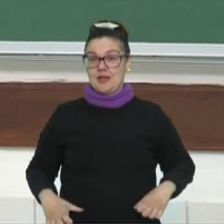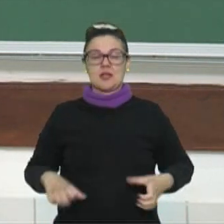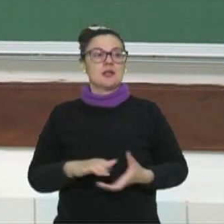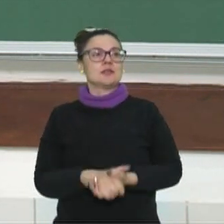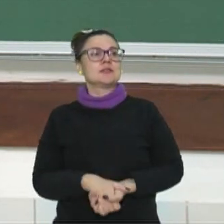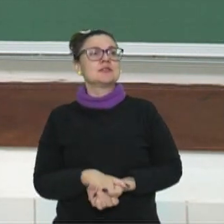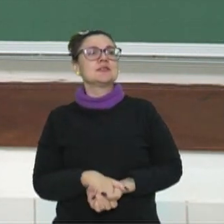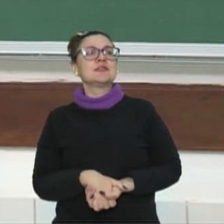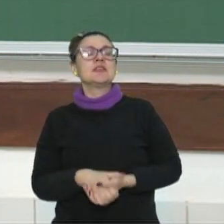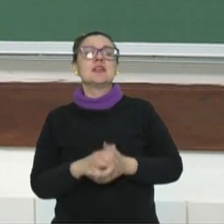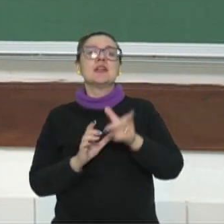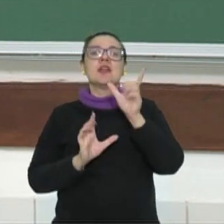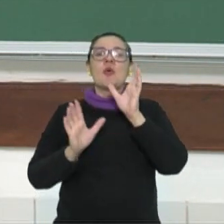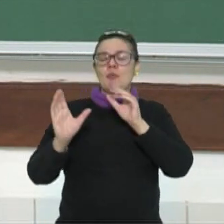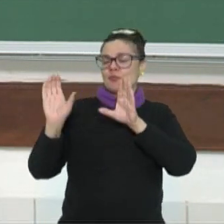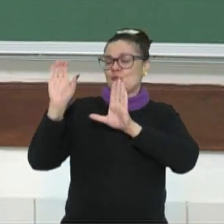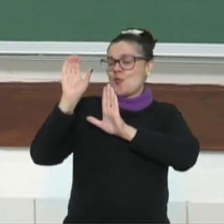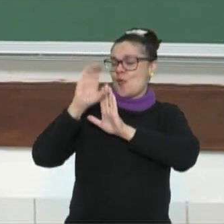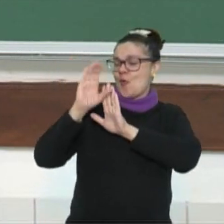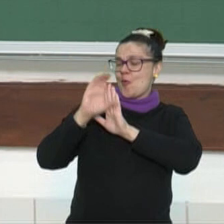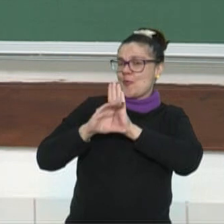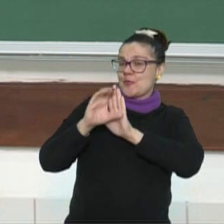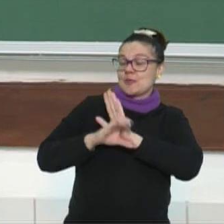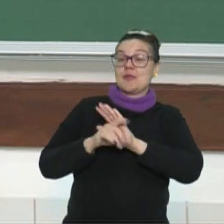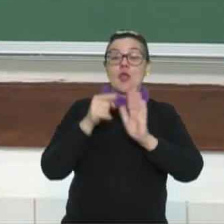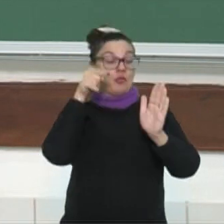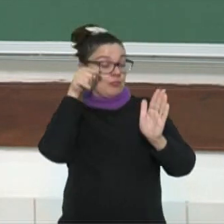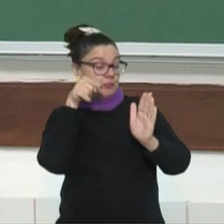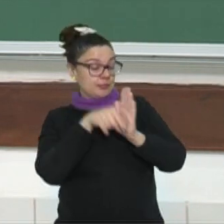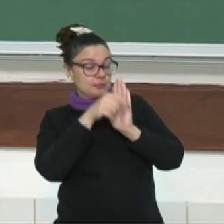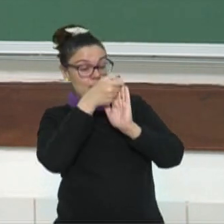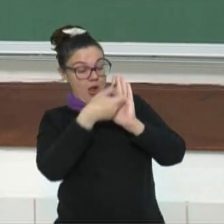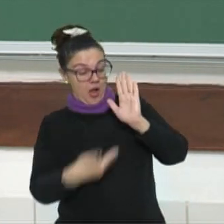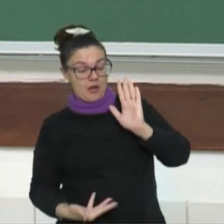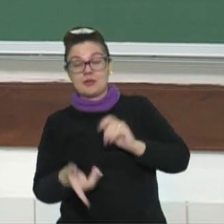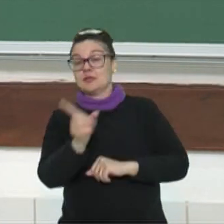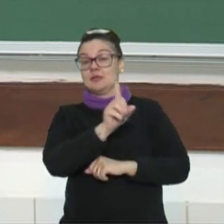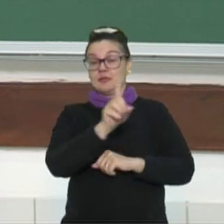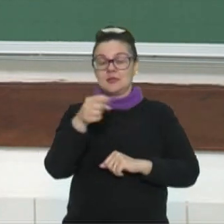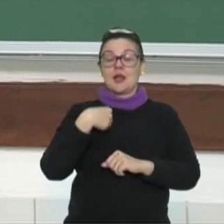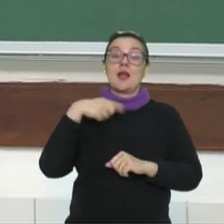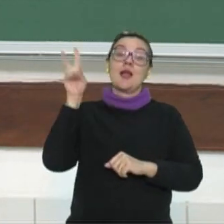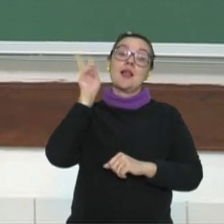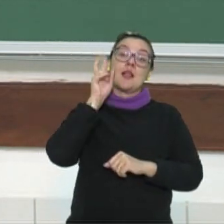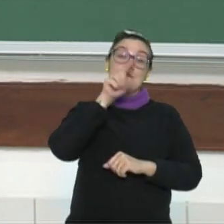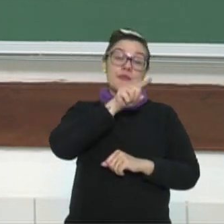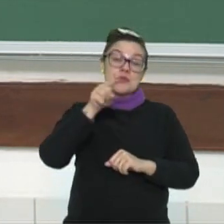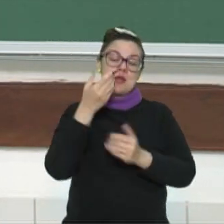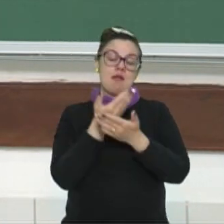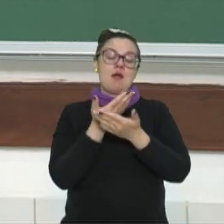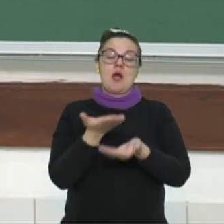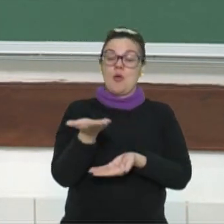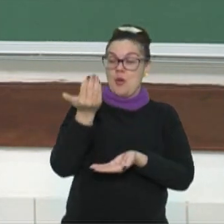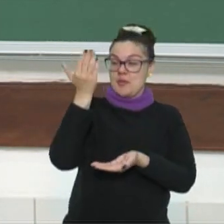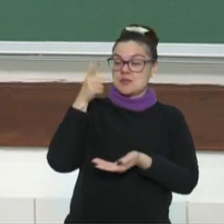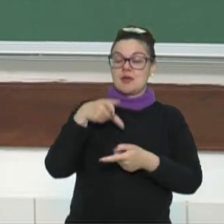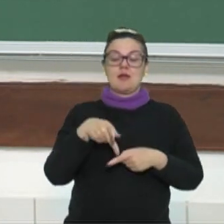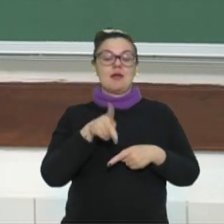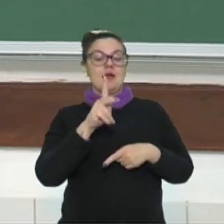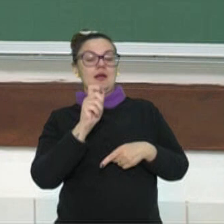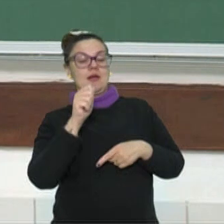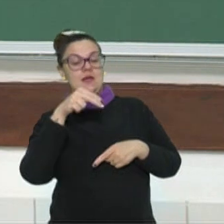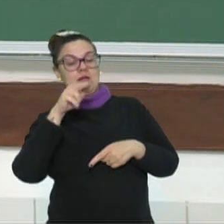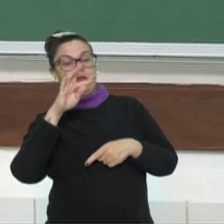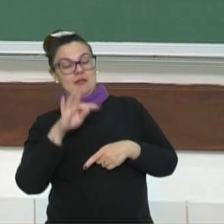Então, vejam, são muitos conceitos aqui. Não vou aprofundar eles. Lembre-se de observar as aulas sobre Kant e ir